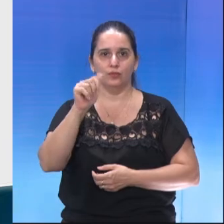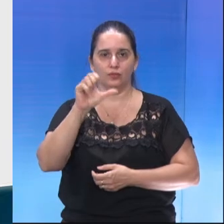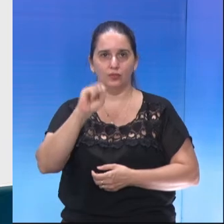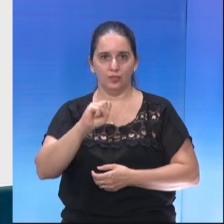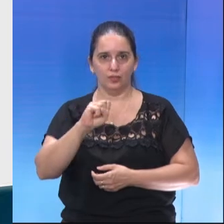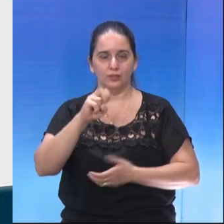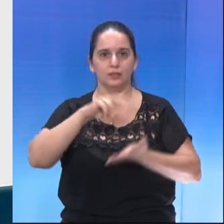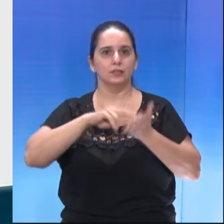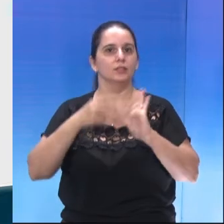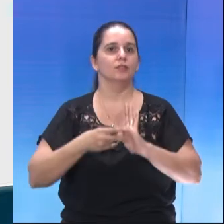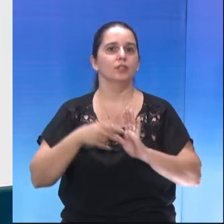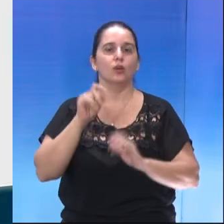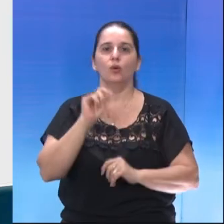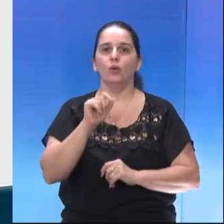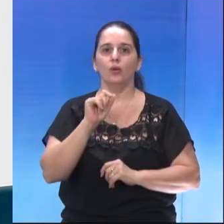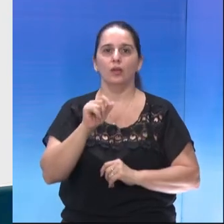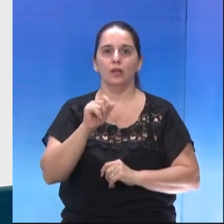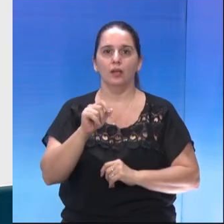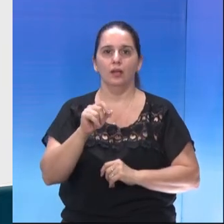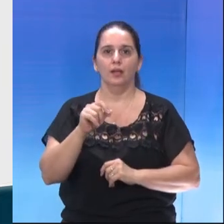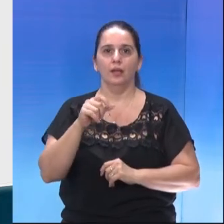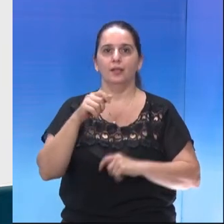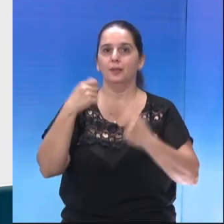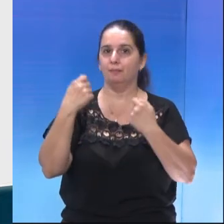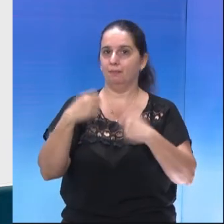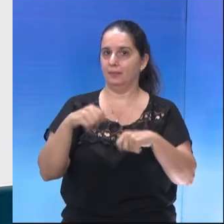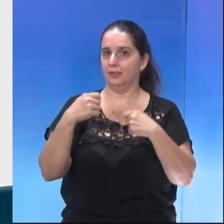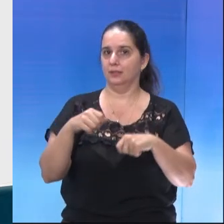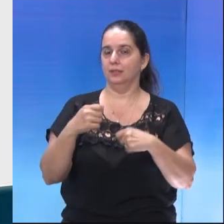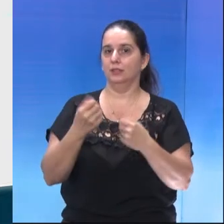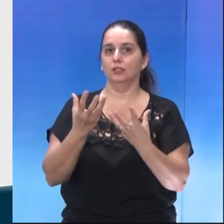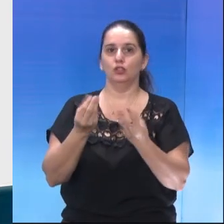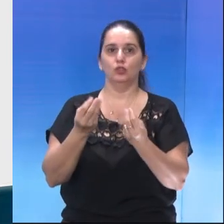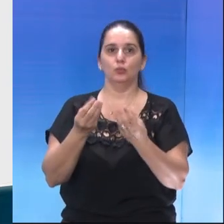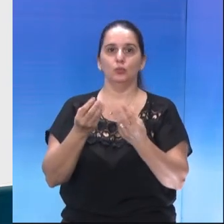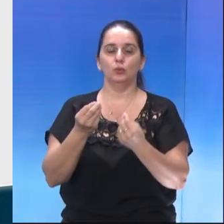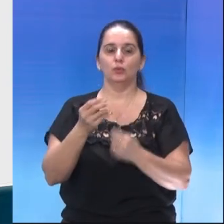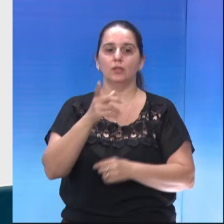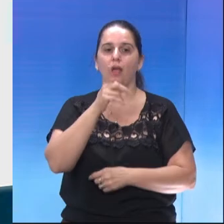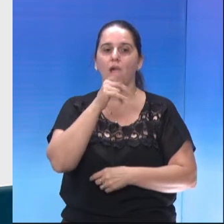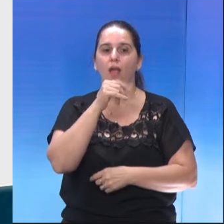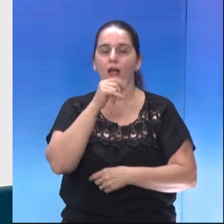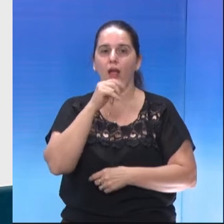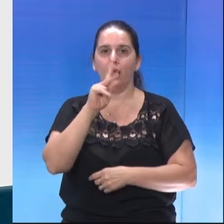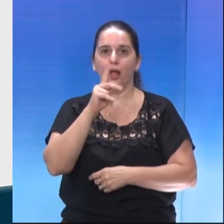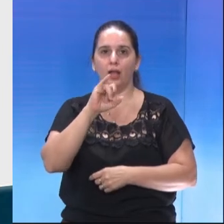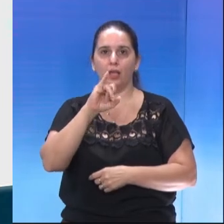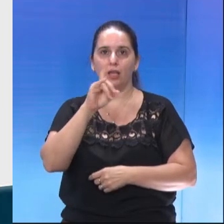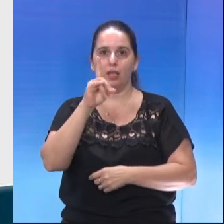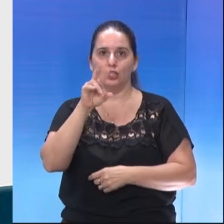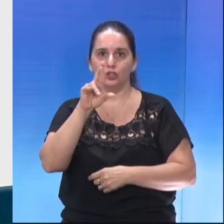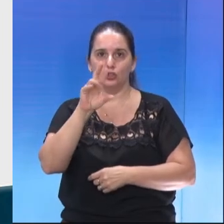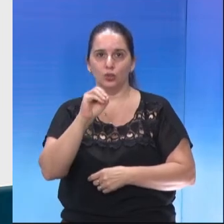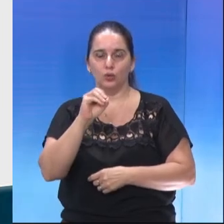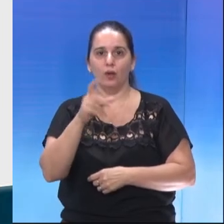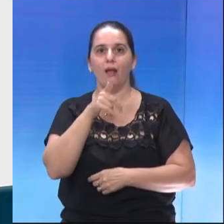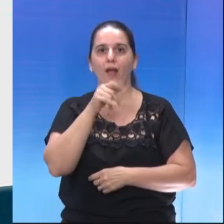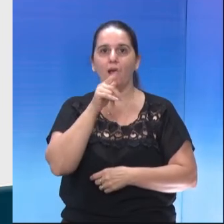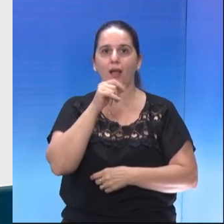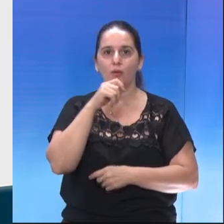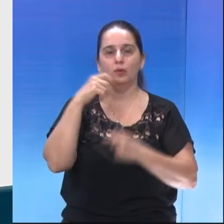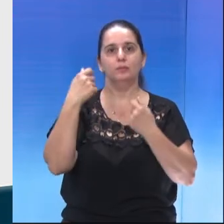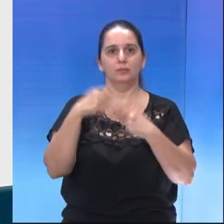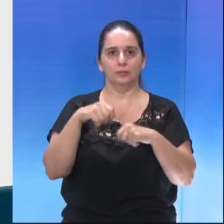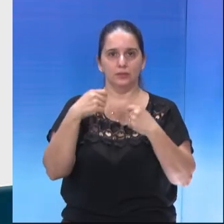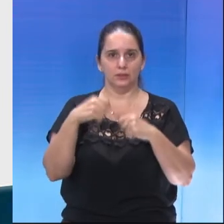plantas hidrófilas são aquelas que têm uma grande umidade. Então, o nome está falando hidrófilas. Então, são plantas que